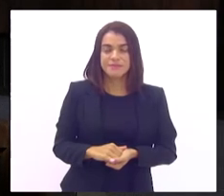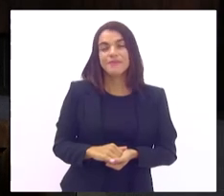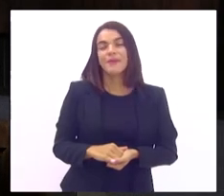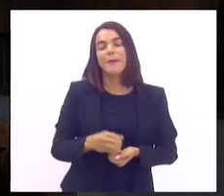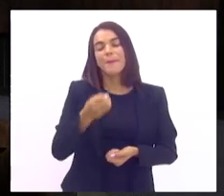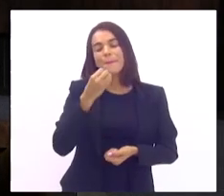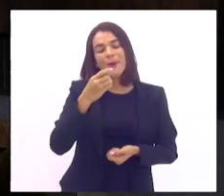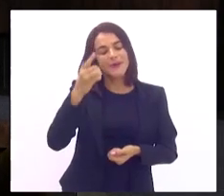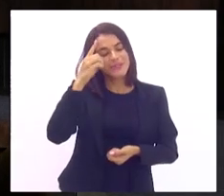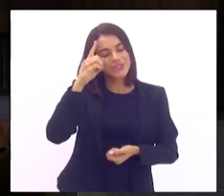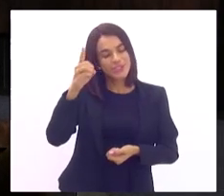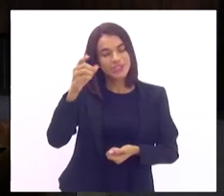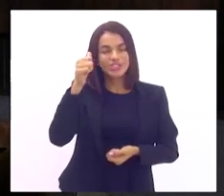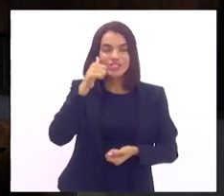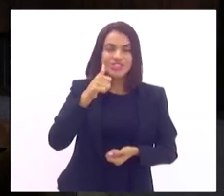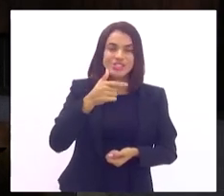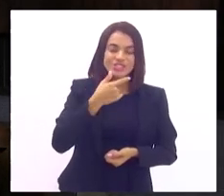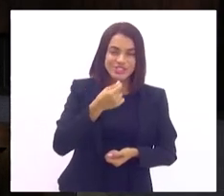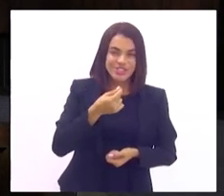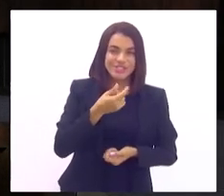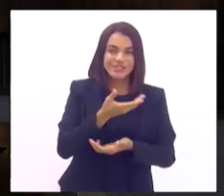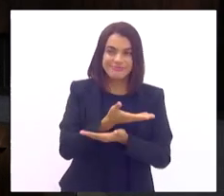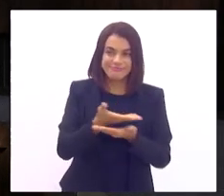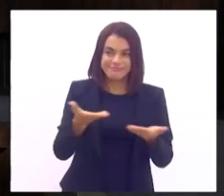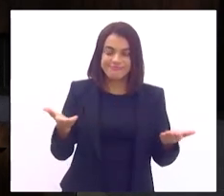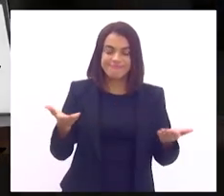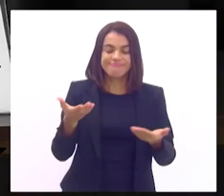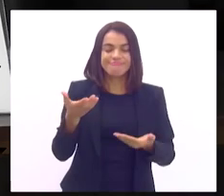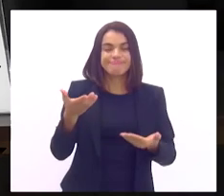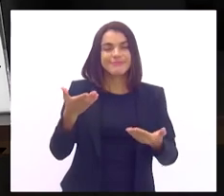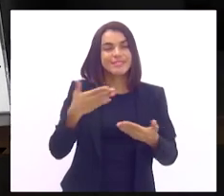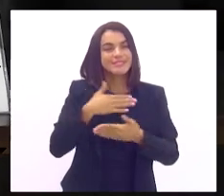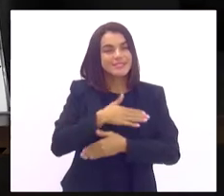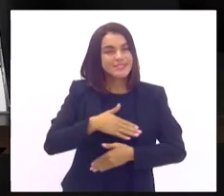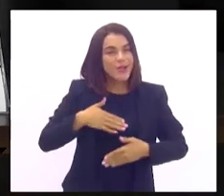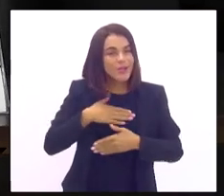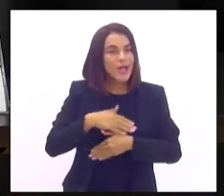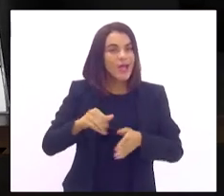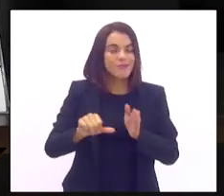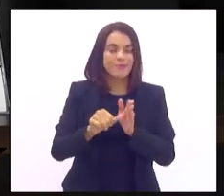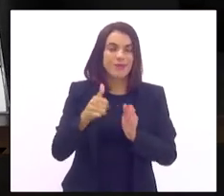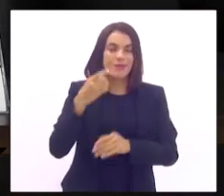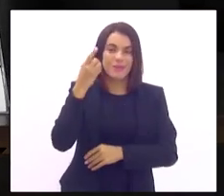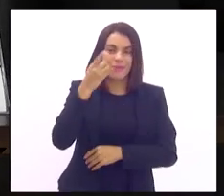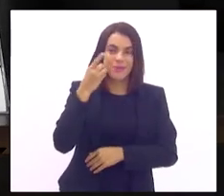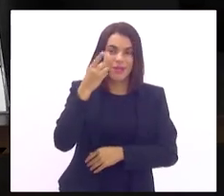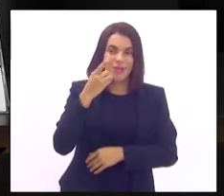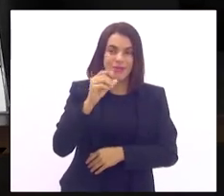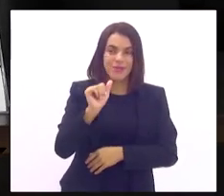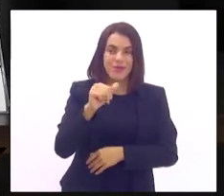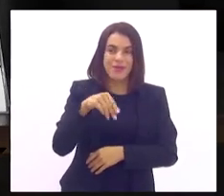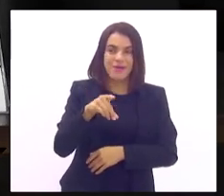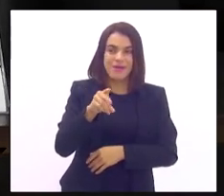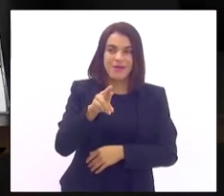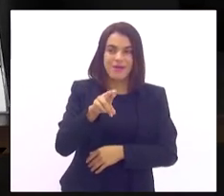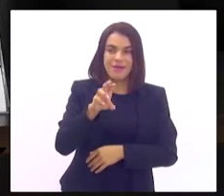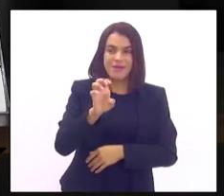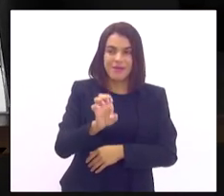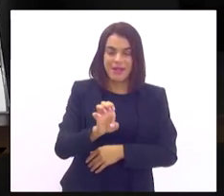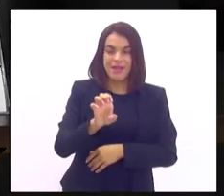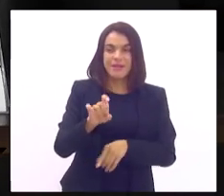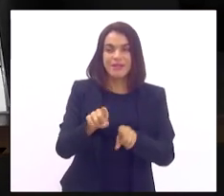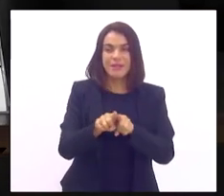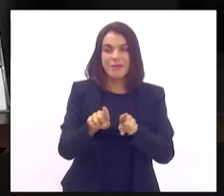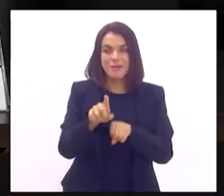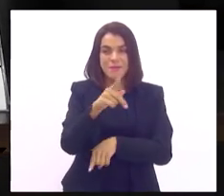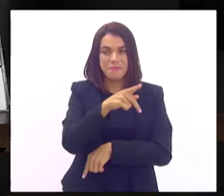Bom dia a todos e todas. Quero aqui saudar inicialmente nosso deputado André Correia e também nosso